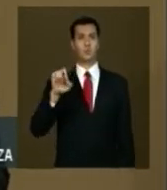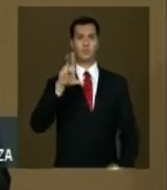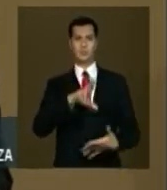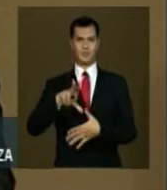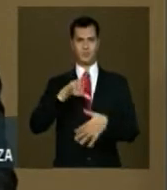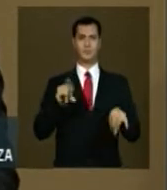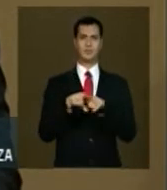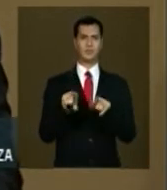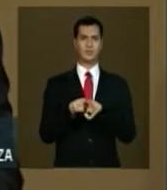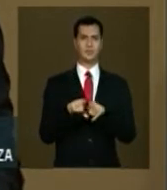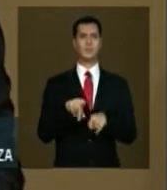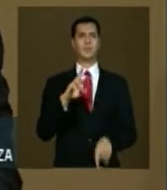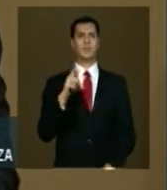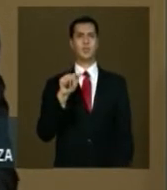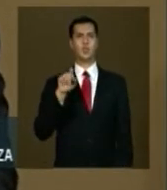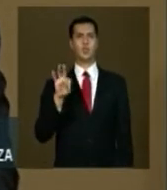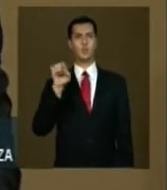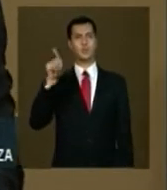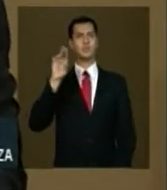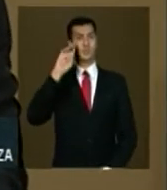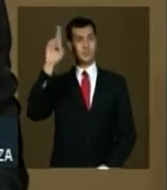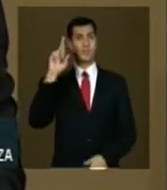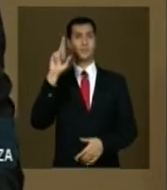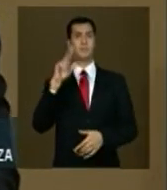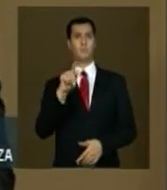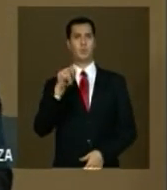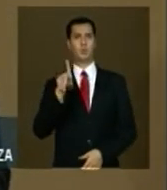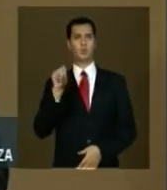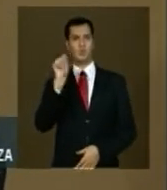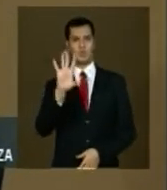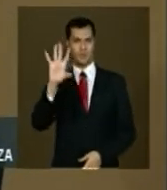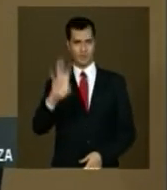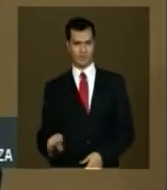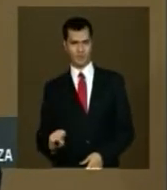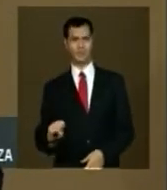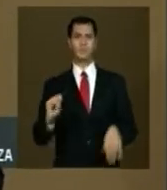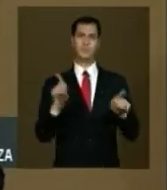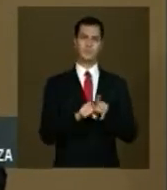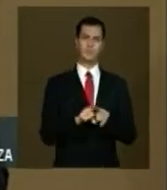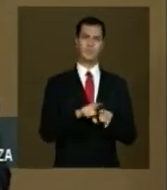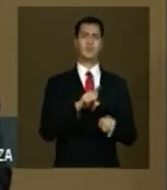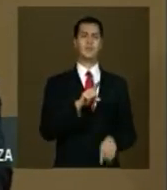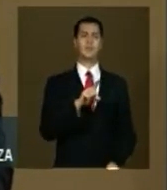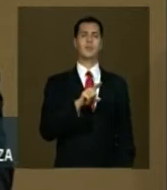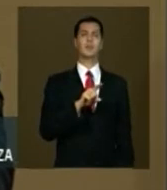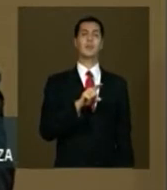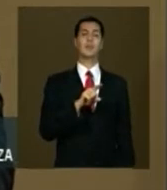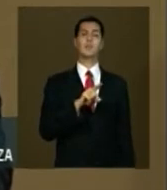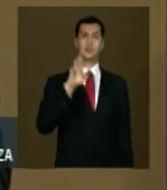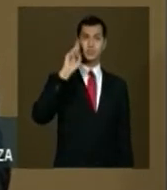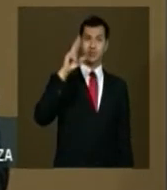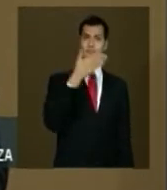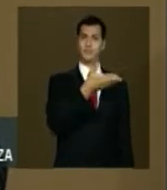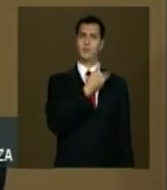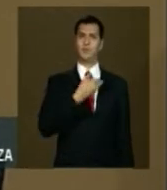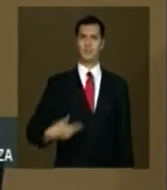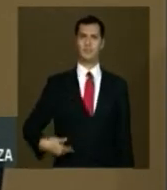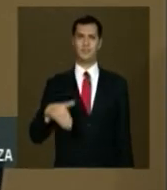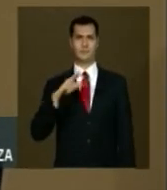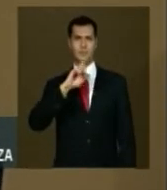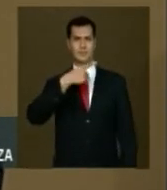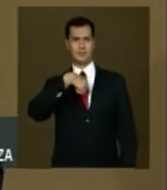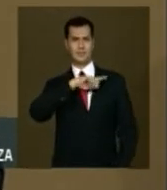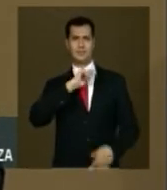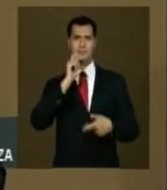diretor regional do pú para África sor Gonzalo Robles do governo espanhol que apoia também esse evento o nosso colega